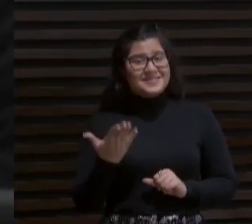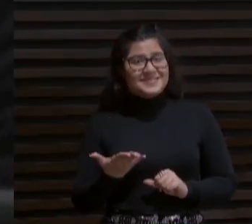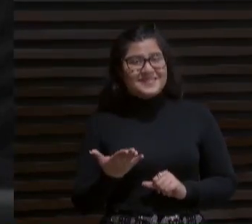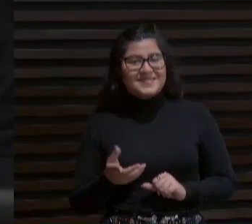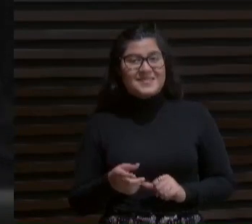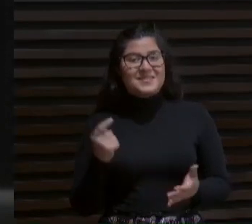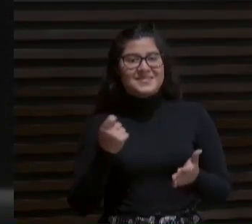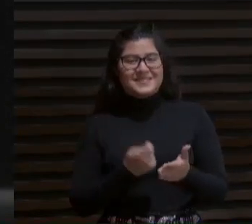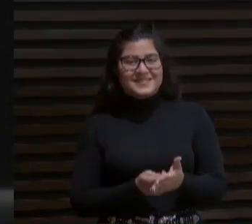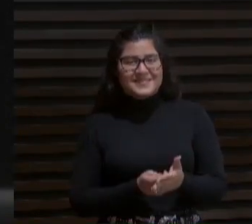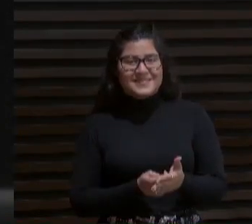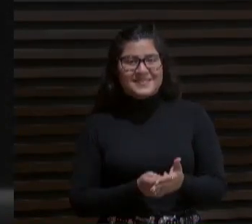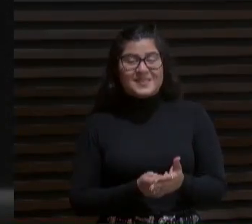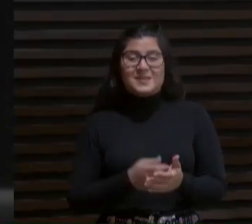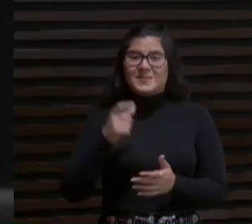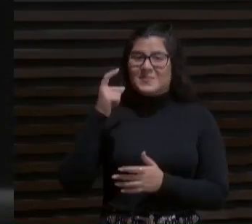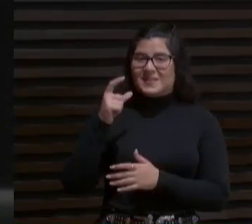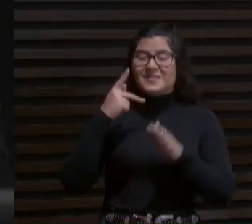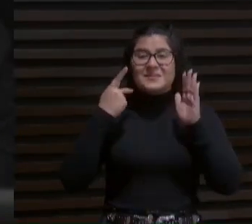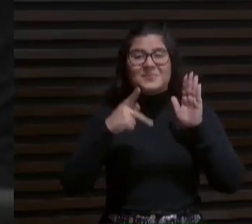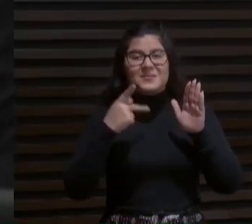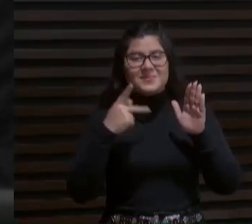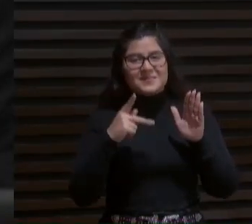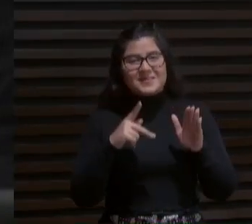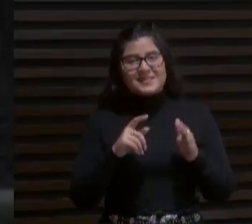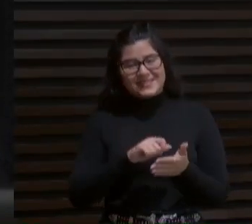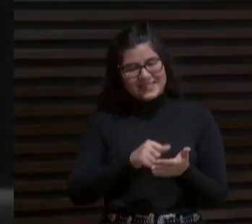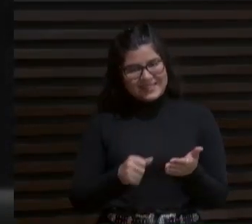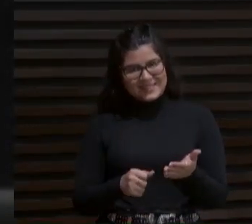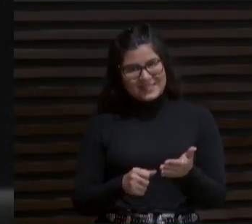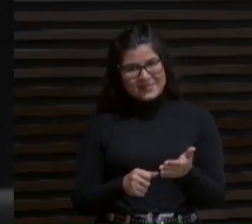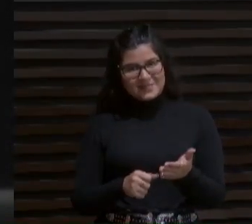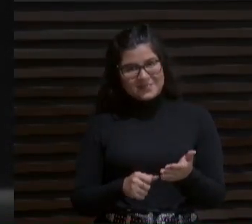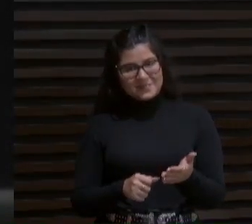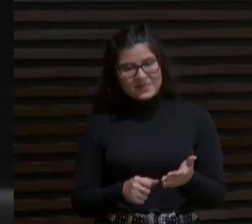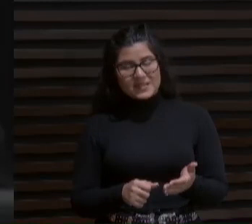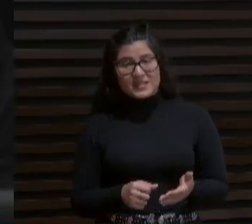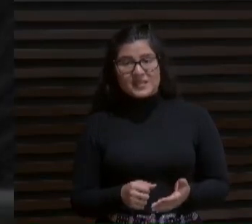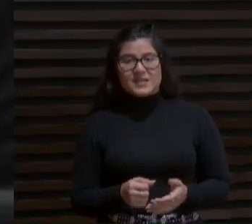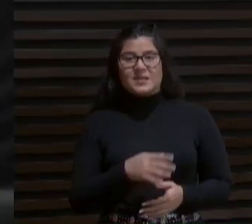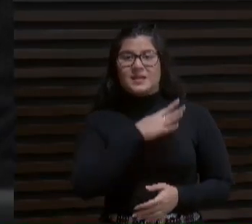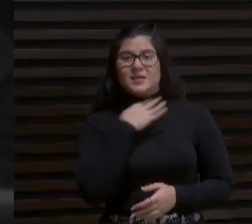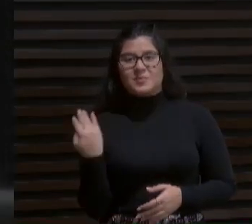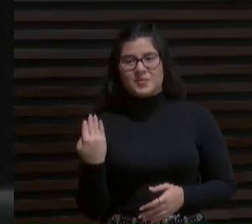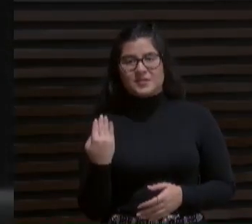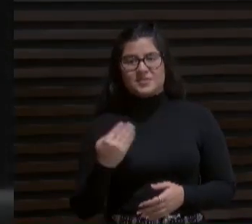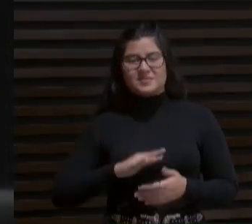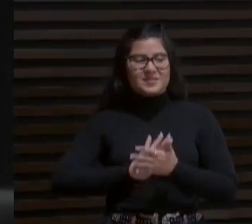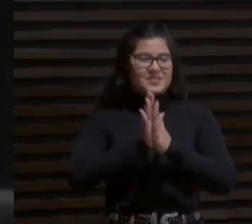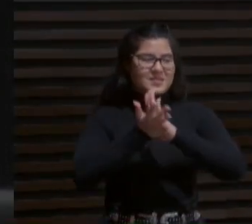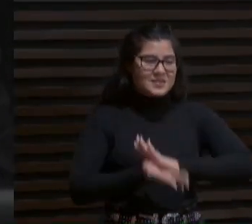se cumprirá a palavra, a promessa que está escrita: tragada foi a morte pela vitória.